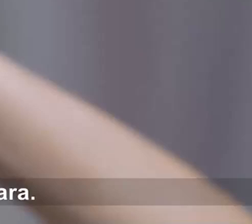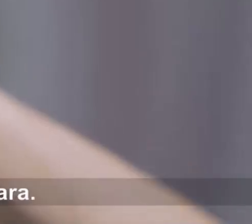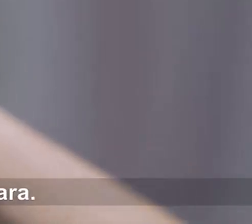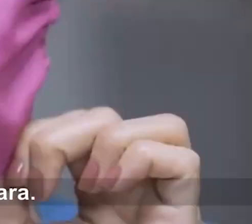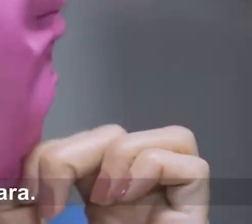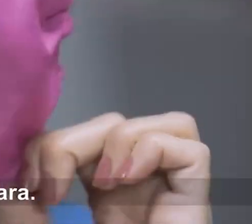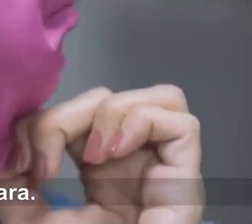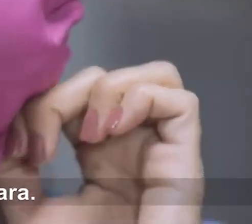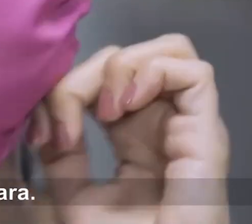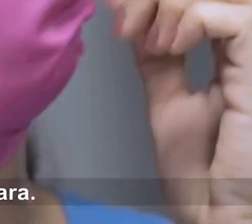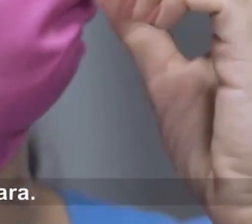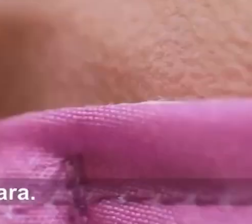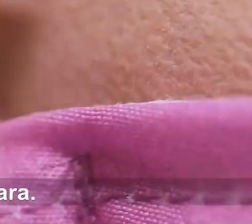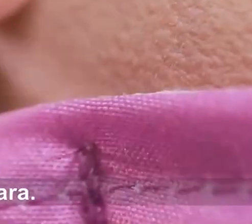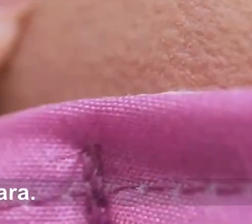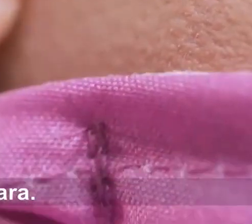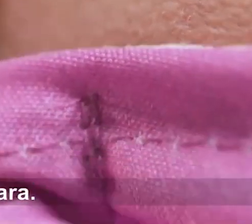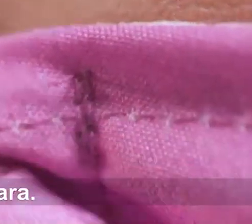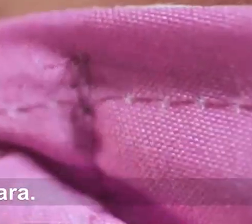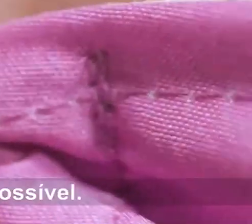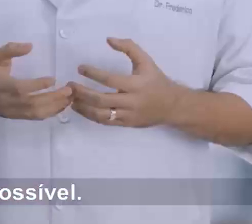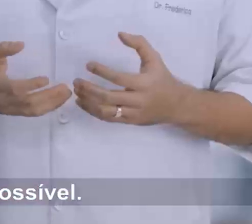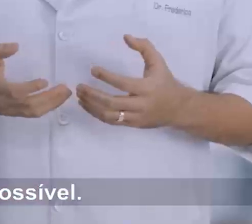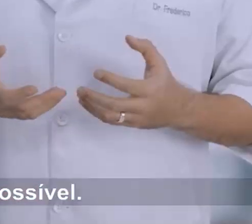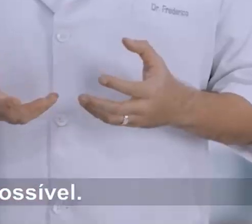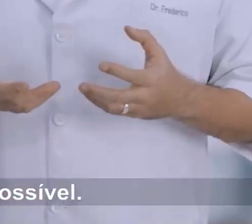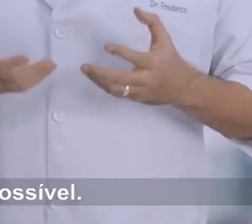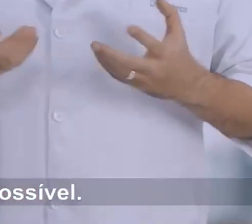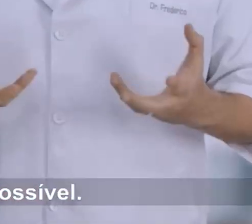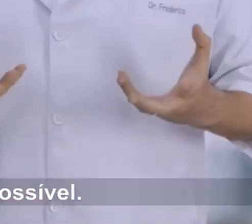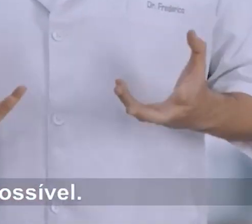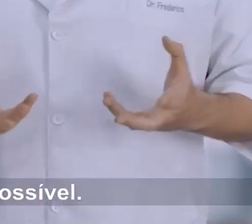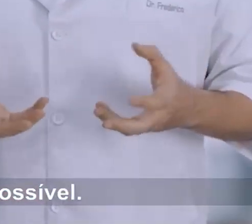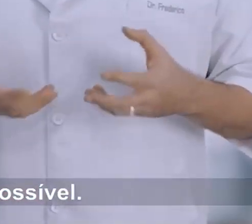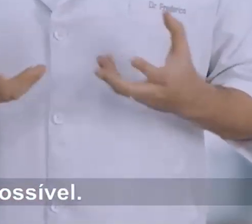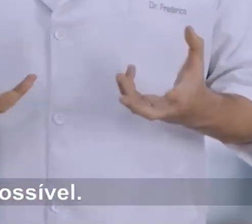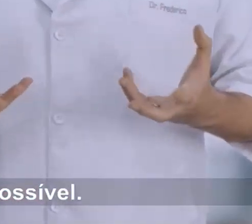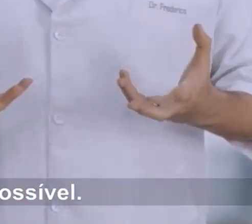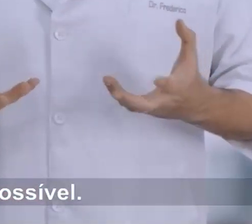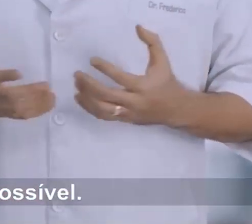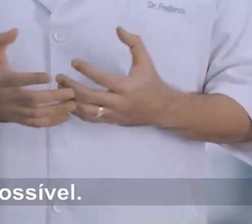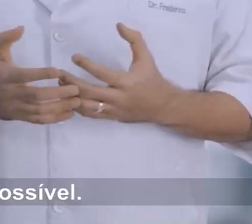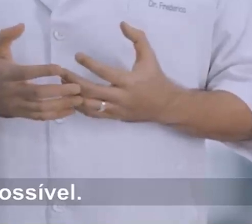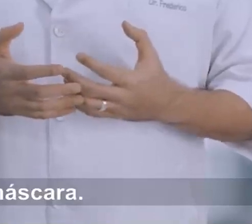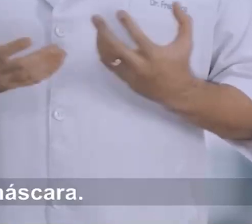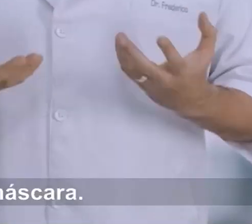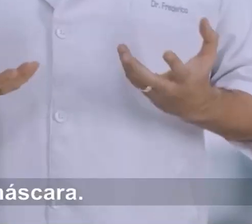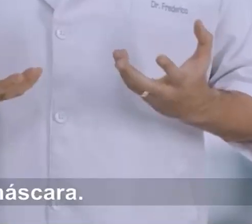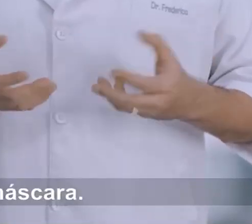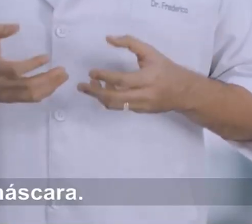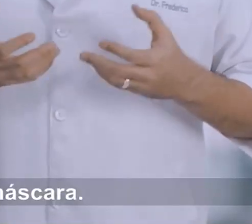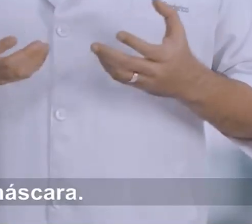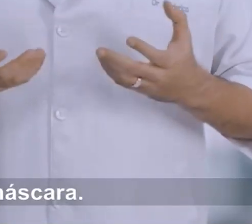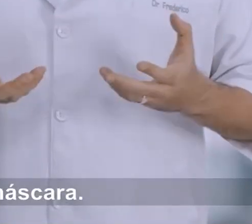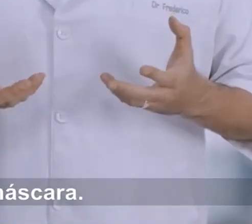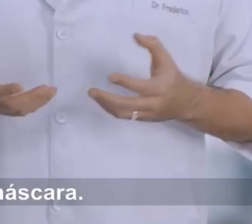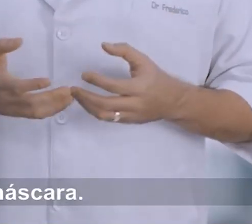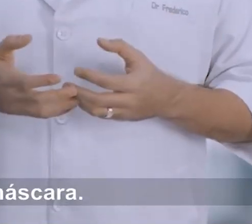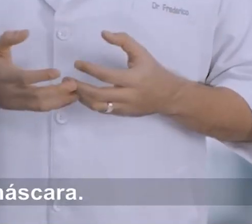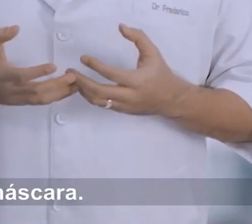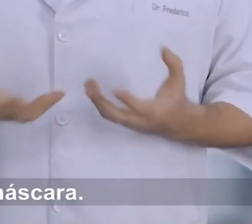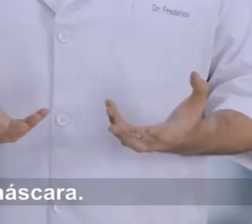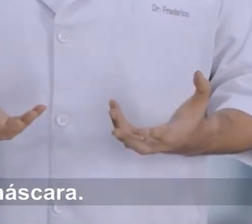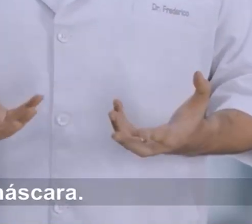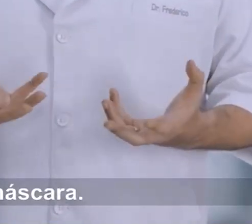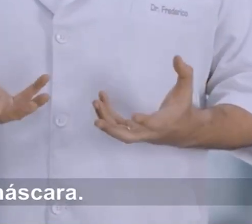precisar ir ao mercado ou à farmácia, use máscara. Durante o uso, lave as mãos sempre que possível. Não retire nem toque na